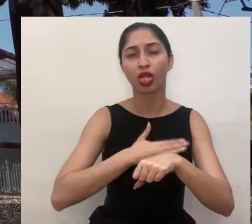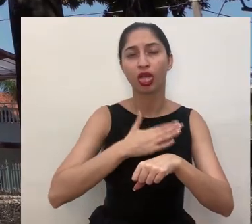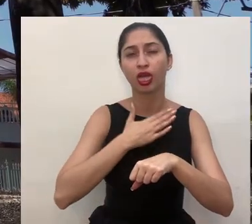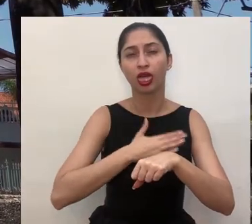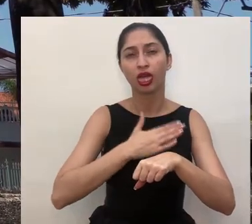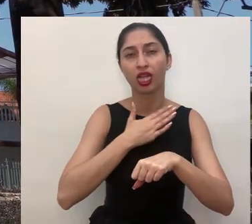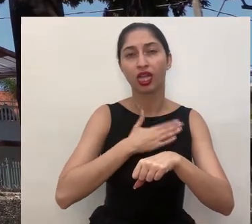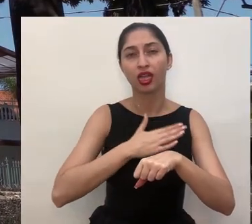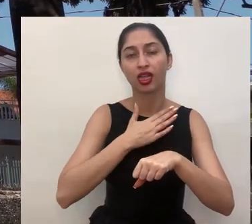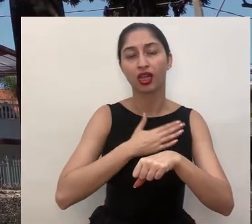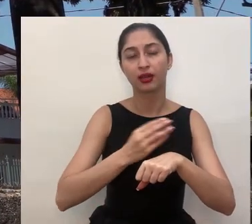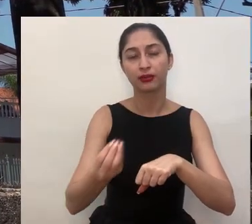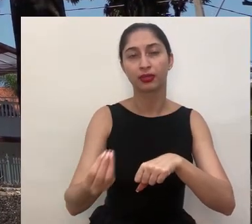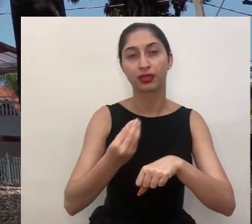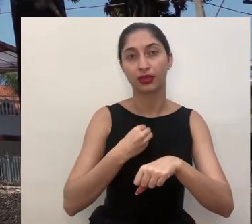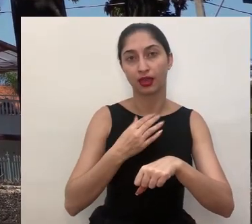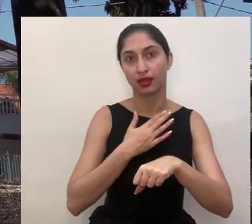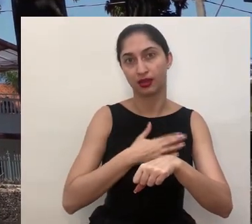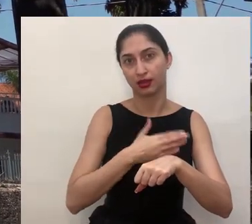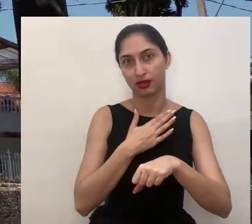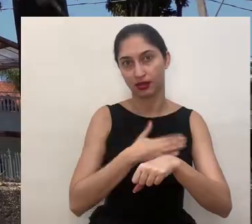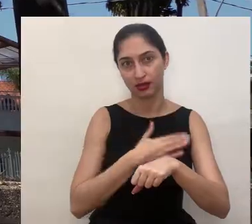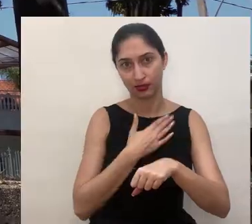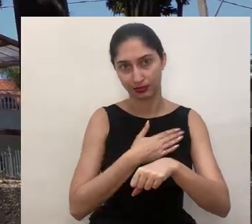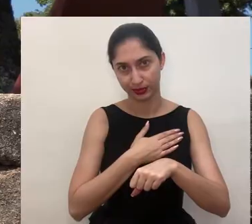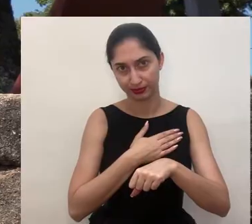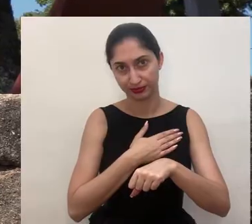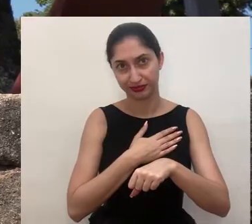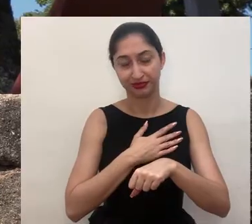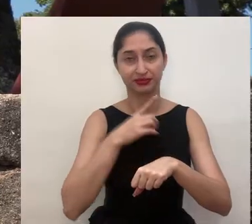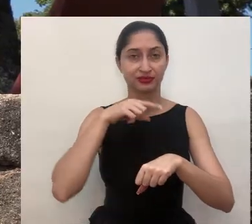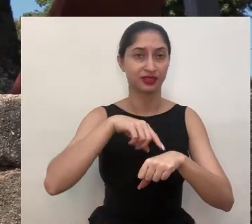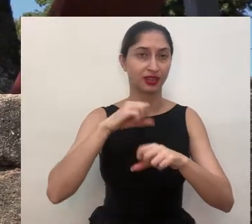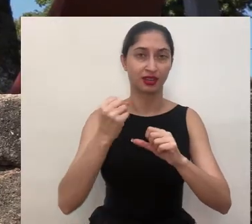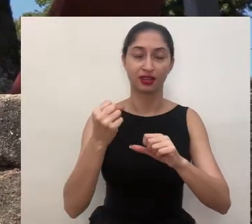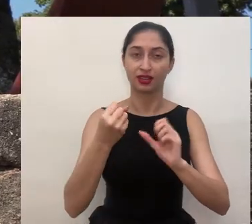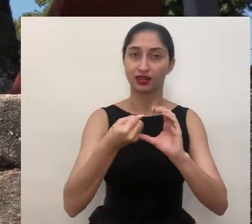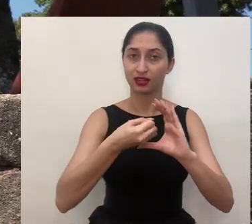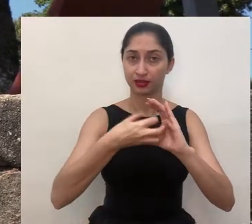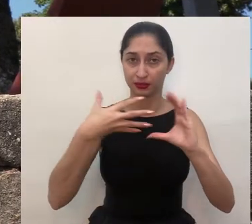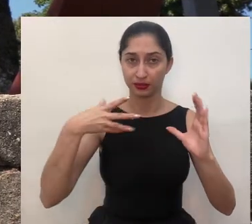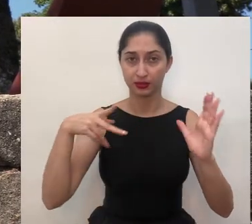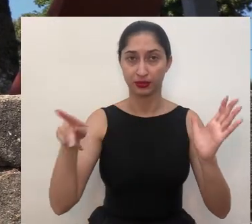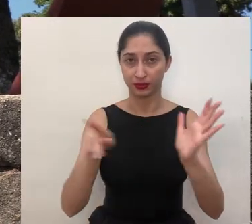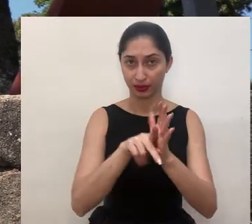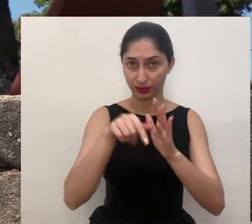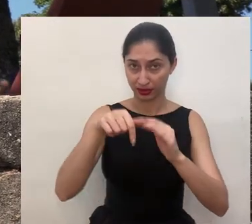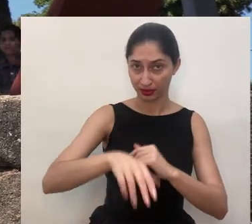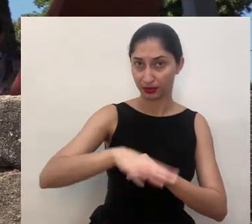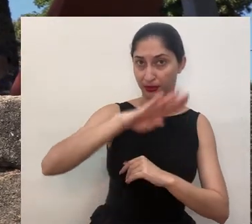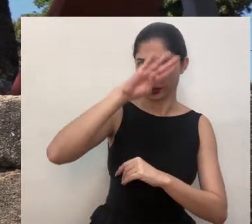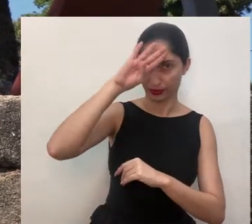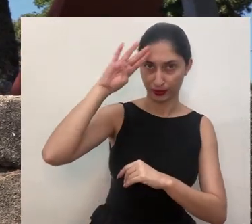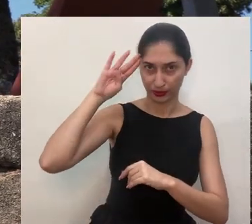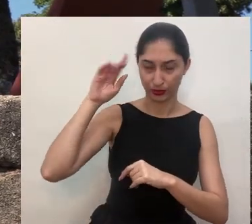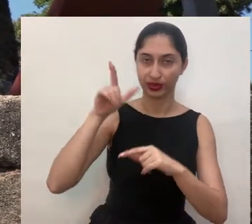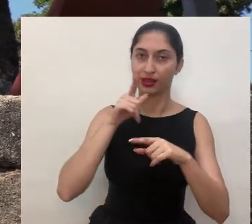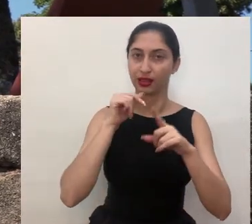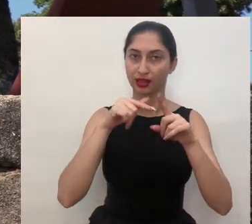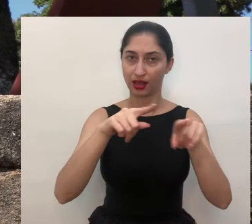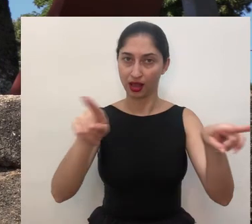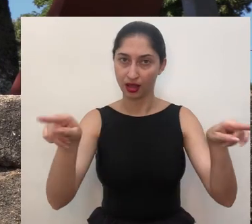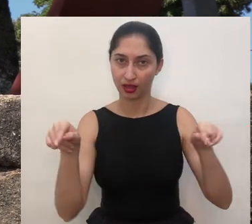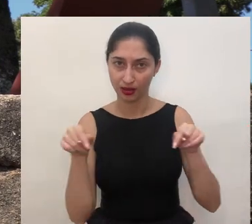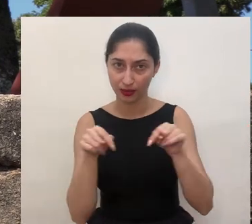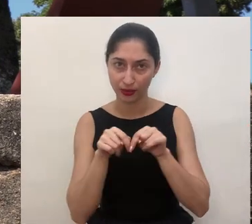reconfortante, um calmante. É um marco, uma característica da lagoa, da Pampulha, característica do